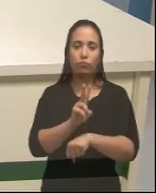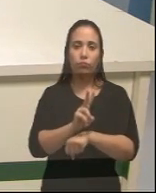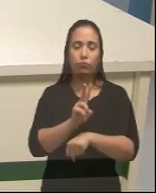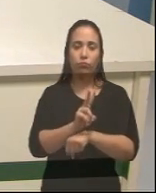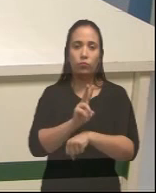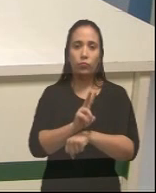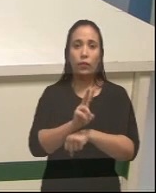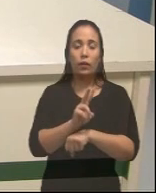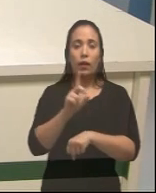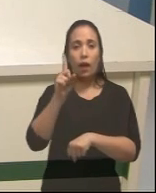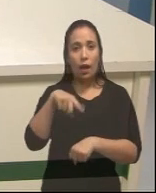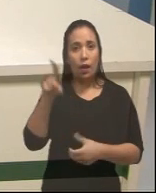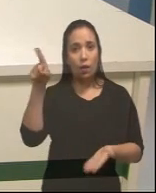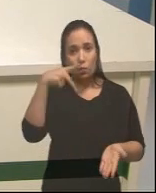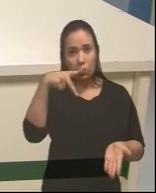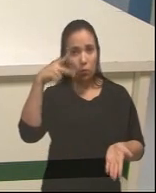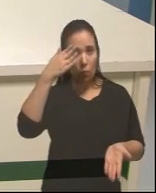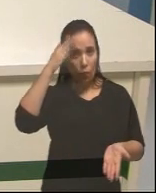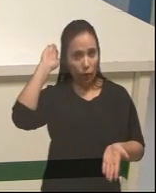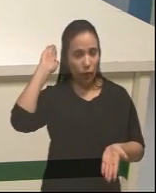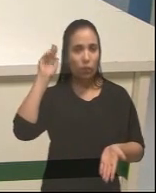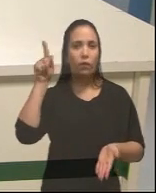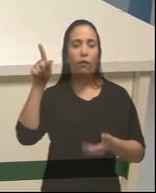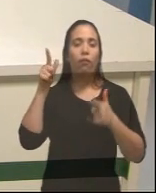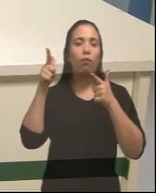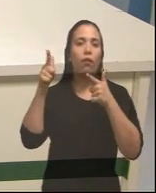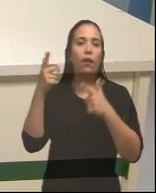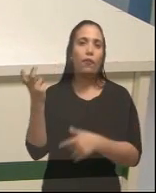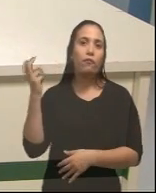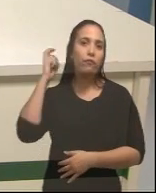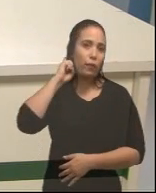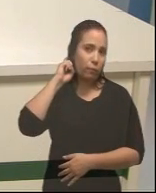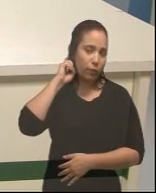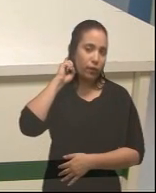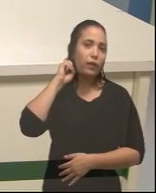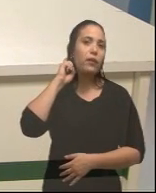dele, que é o Temer que foi chamado de vampiro,